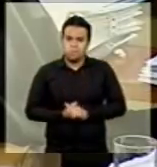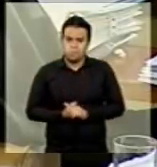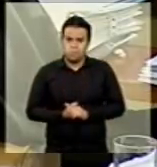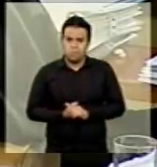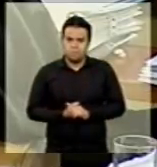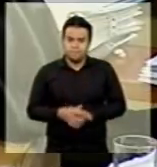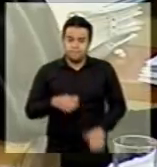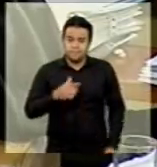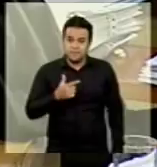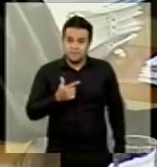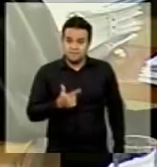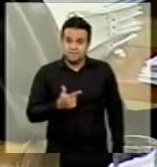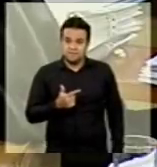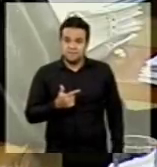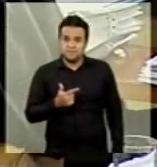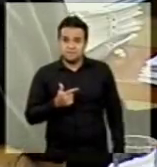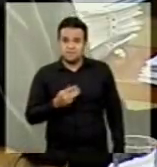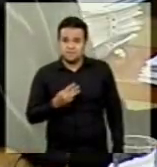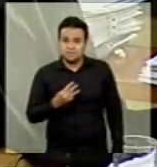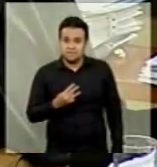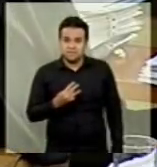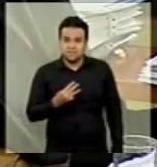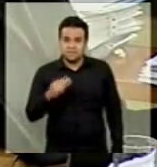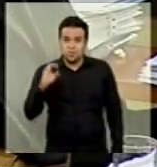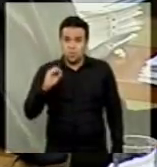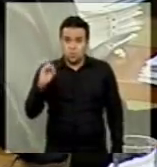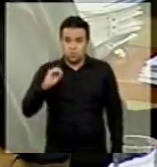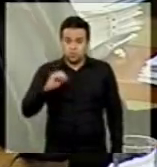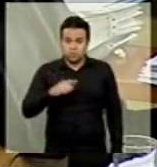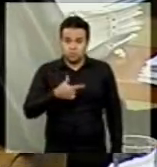Desde 23 de outubro de